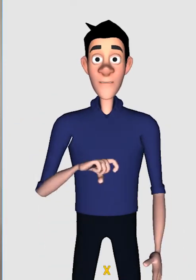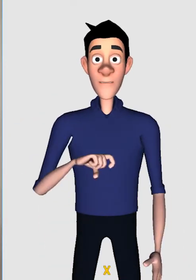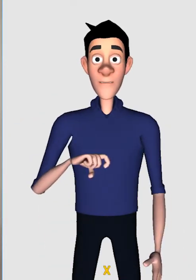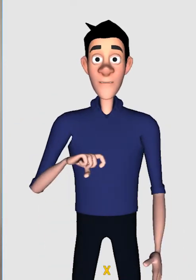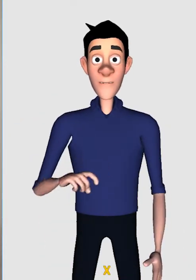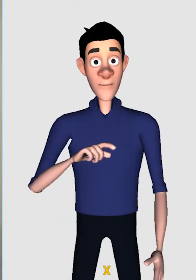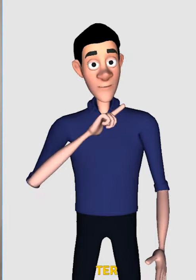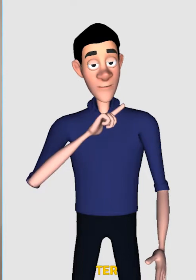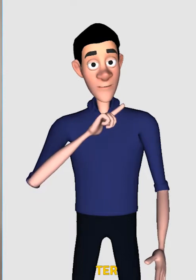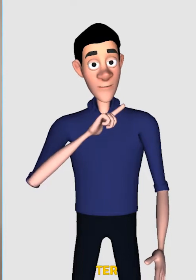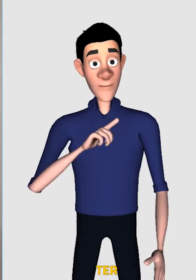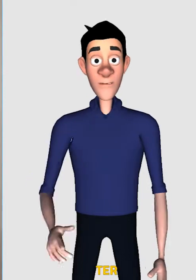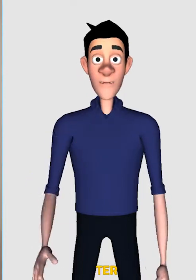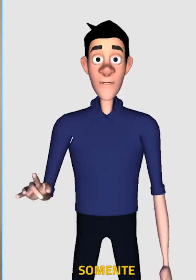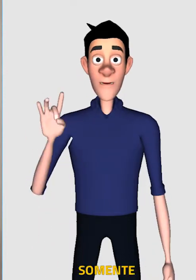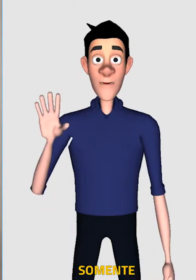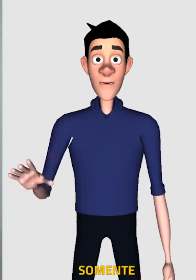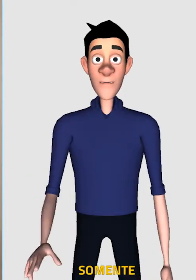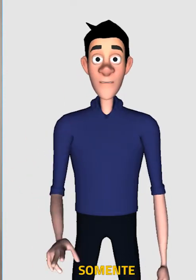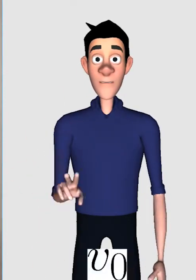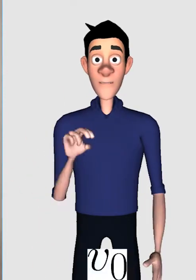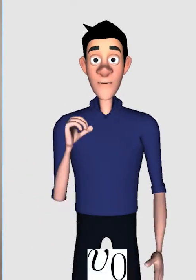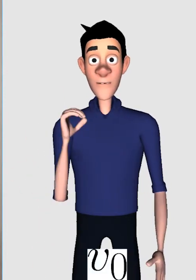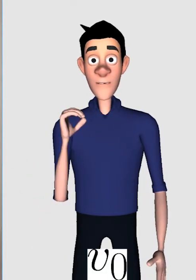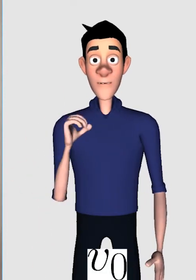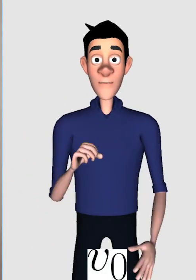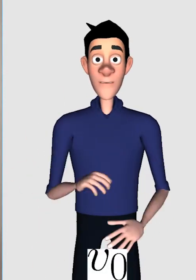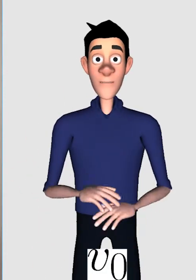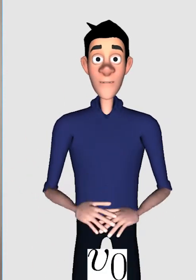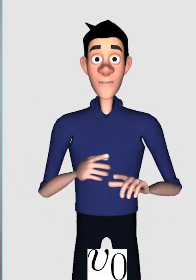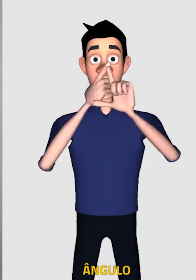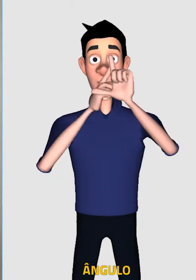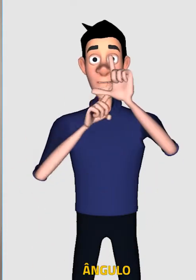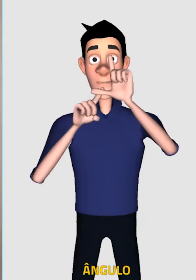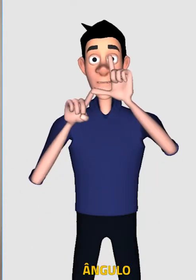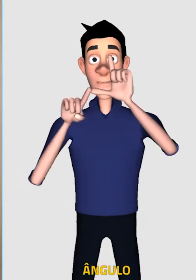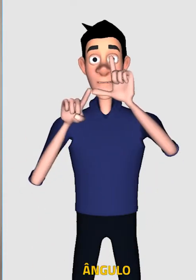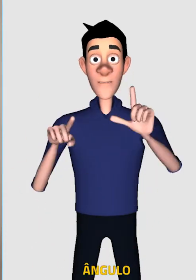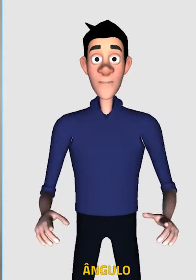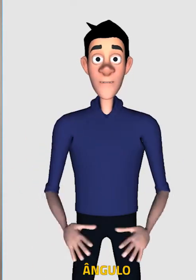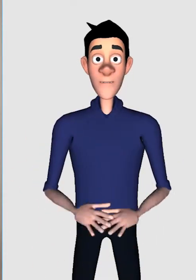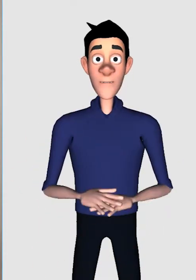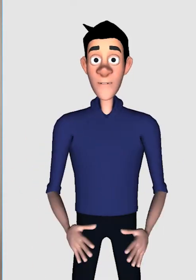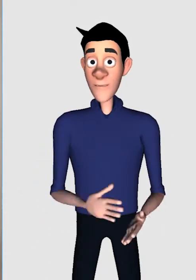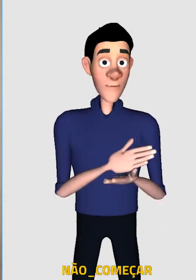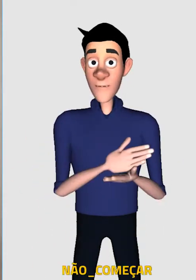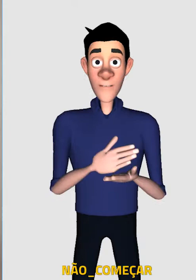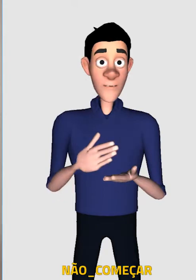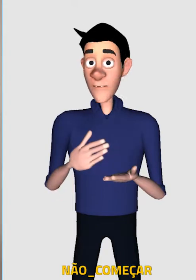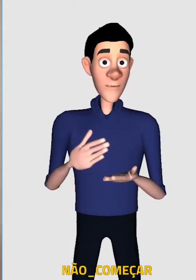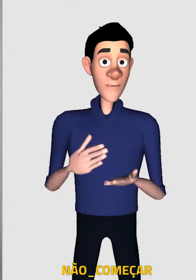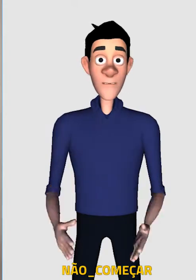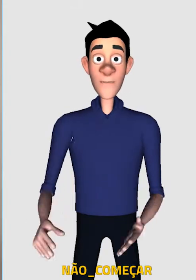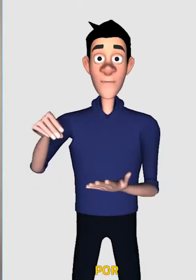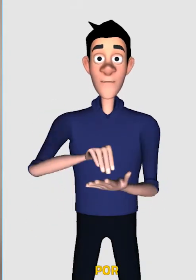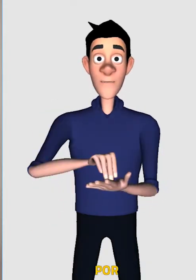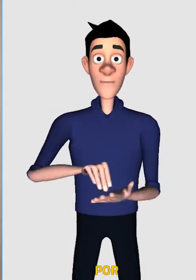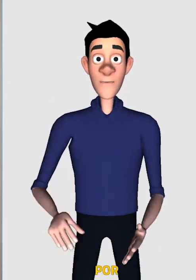tenho o X0. Só tenho o V0 e o ângulo. Tá? Então, começar por aqui acho que não é uma